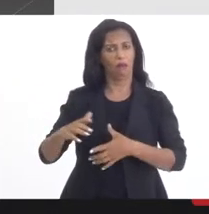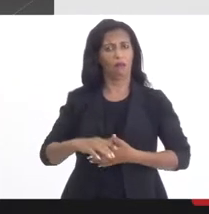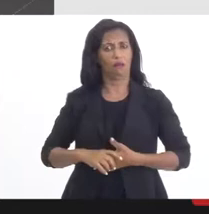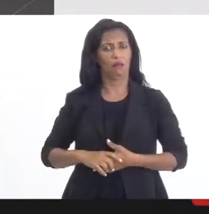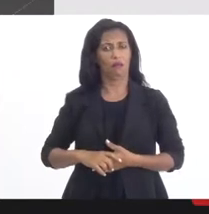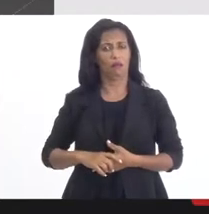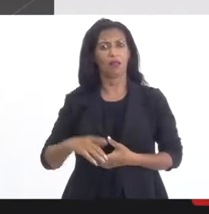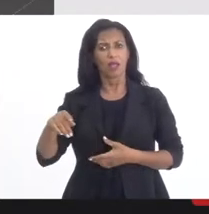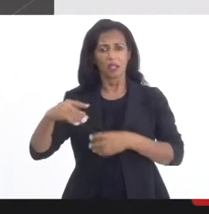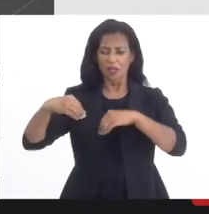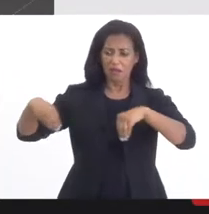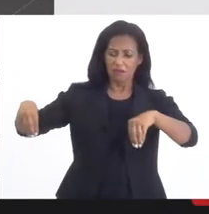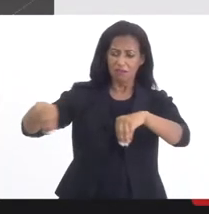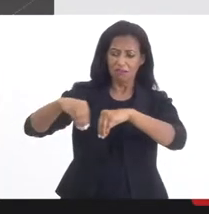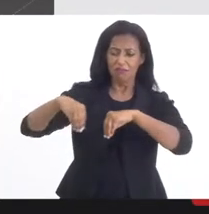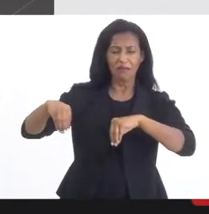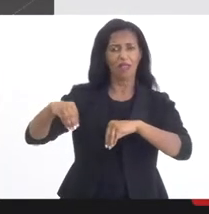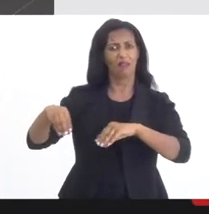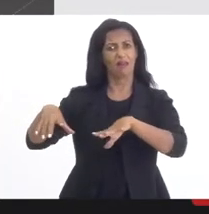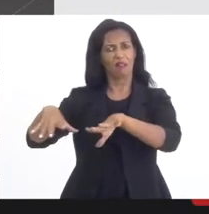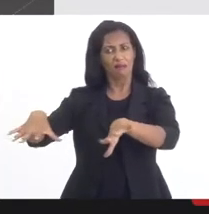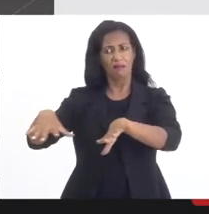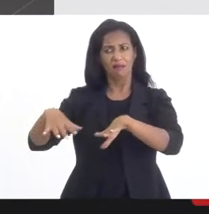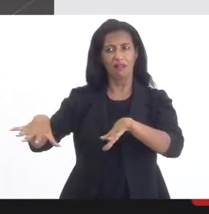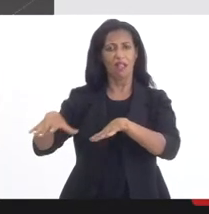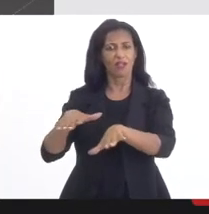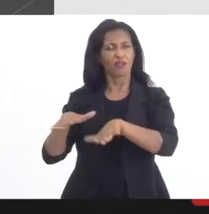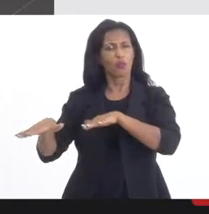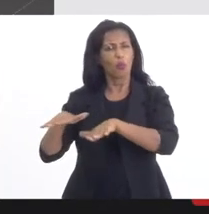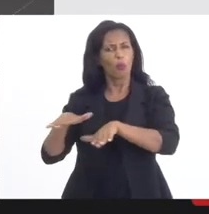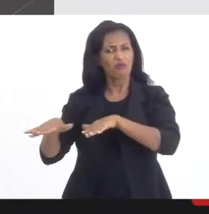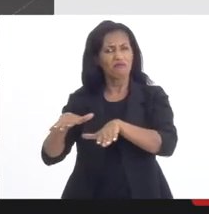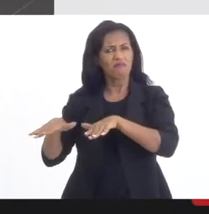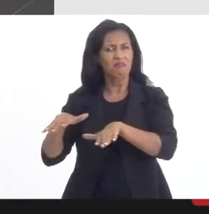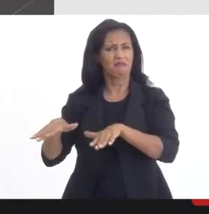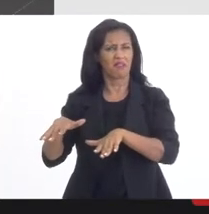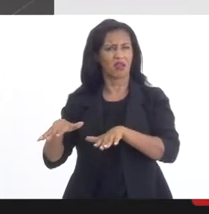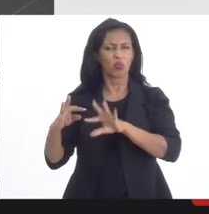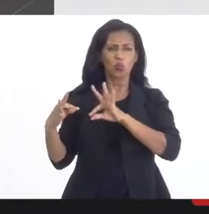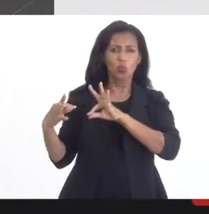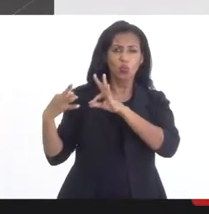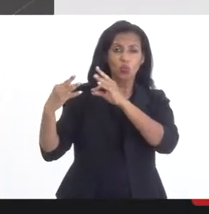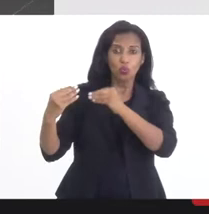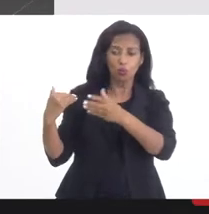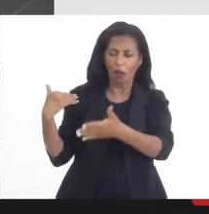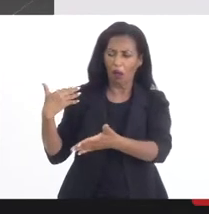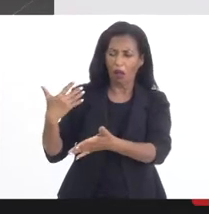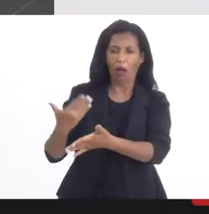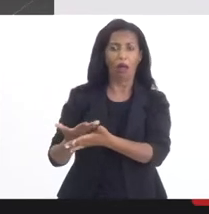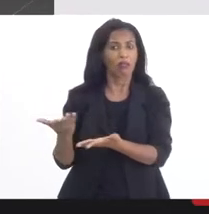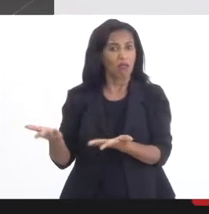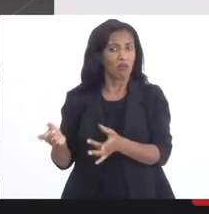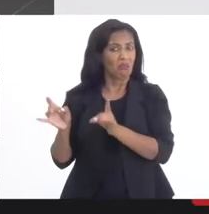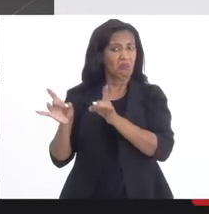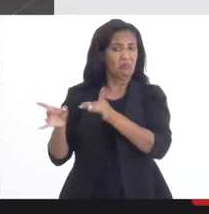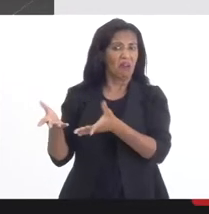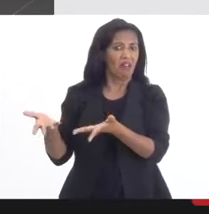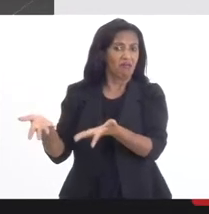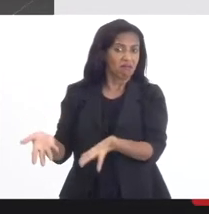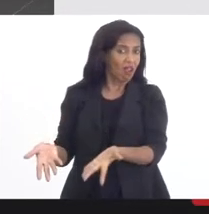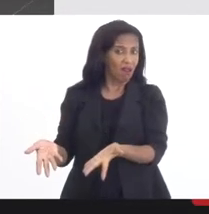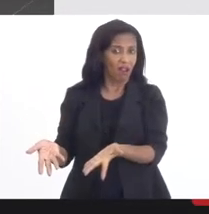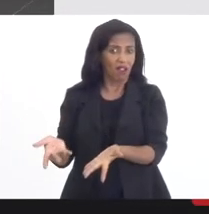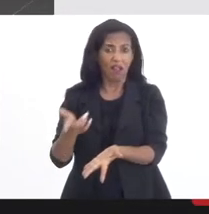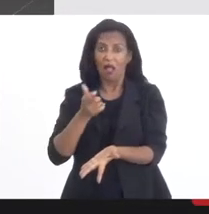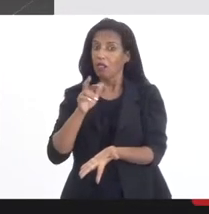E nesse terreno nós fizemos uma movimentação, contudo, até hoje, esse terreno está lá. Nota, esse terreno